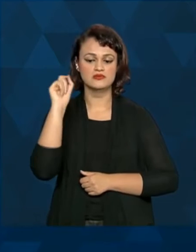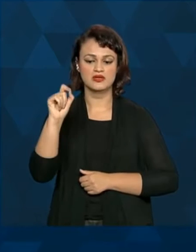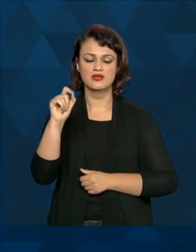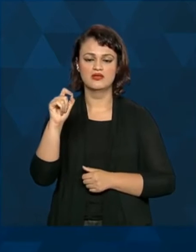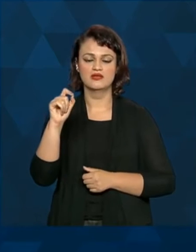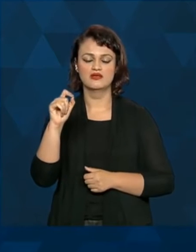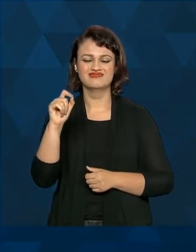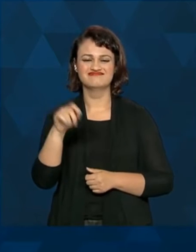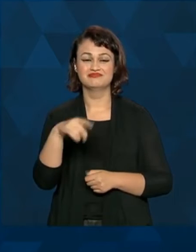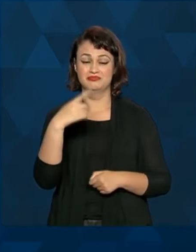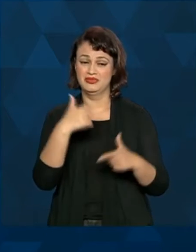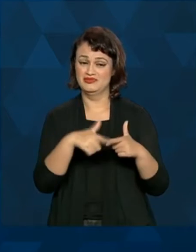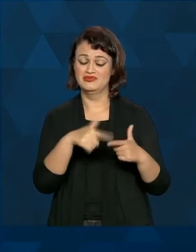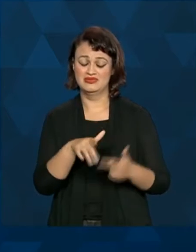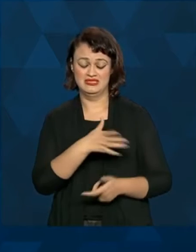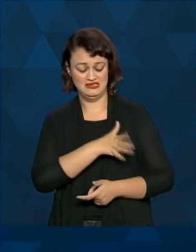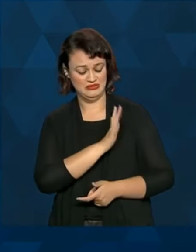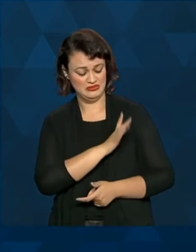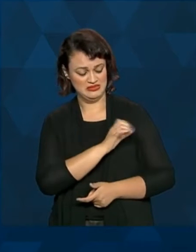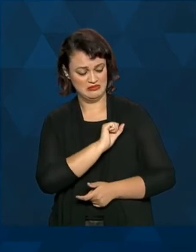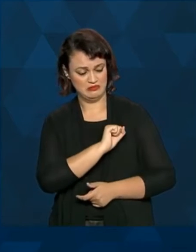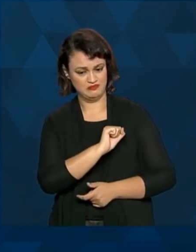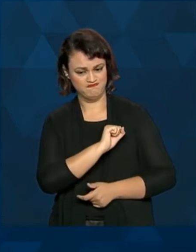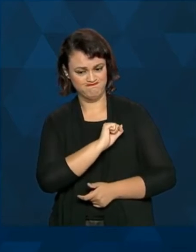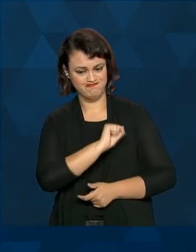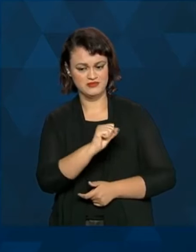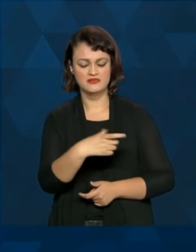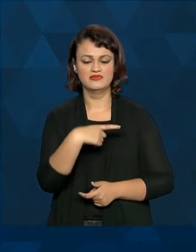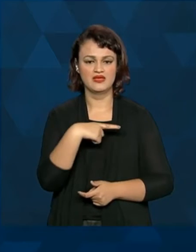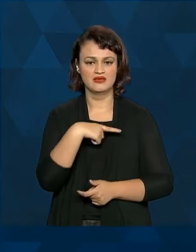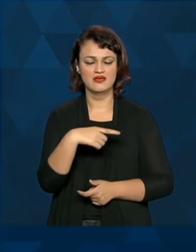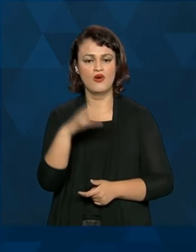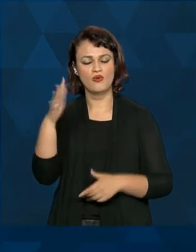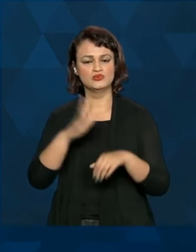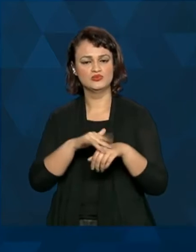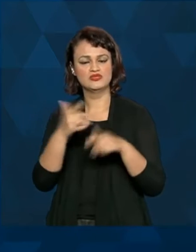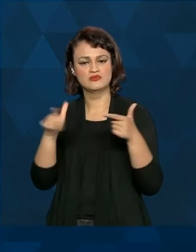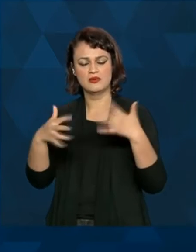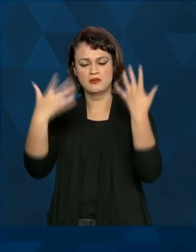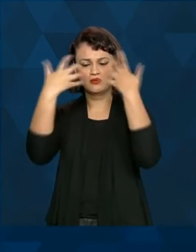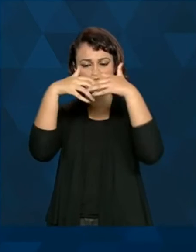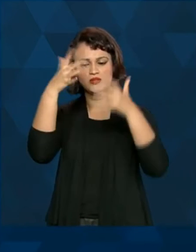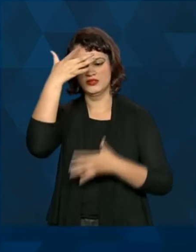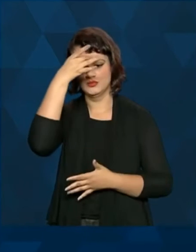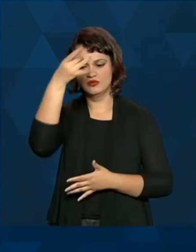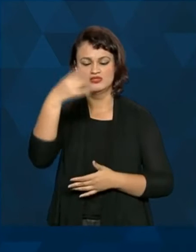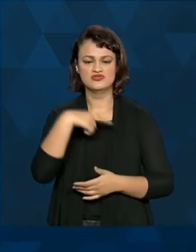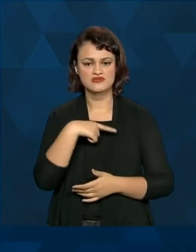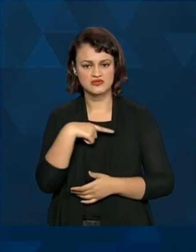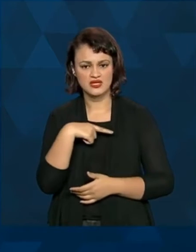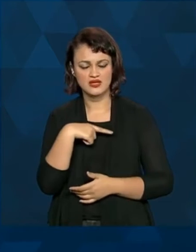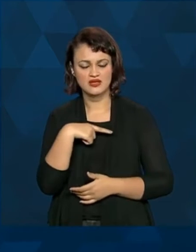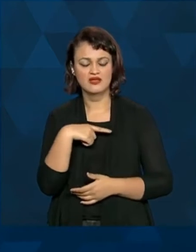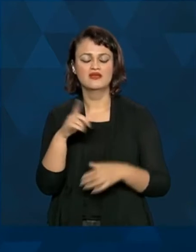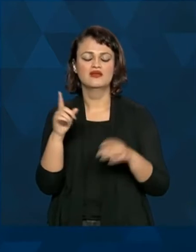doença cardiopata, dos pacientes cardiopatas e dos pacientes com doenças neurológicas que